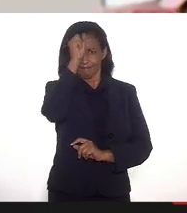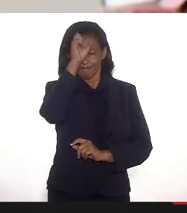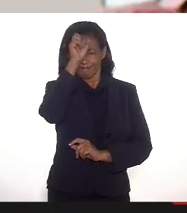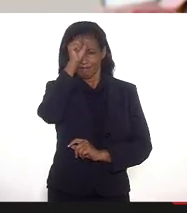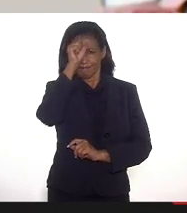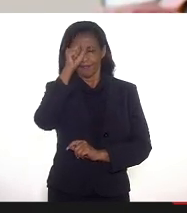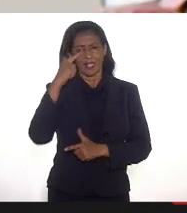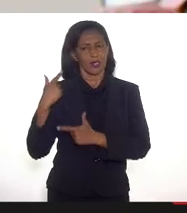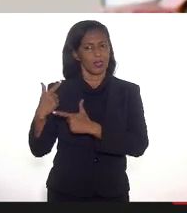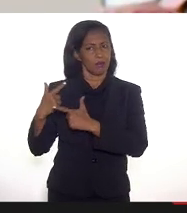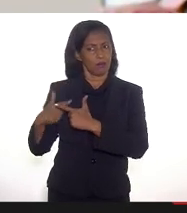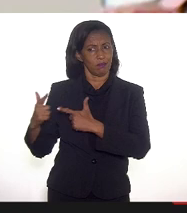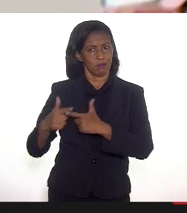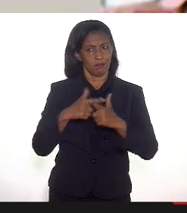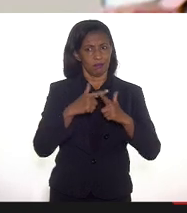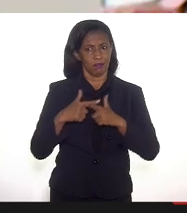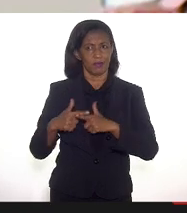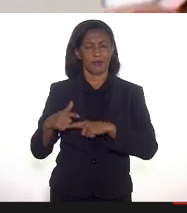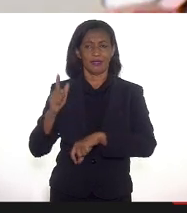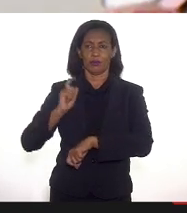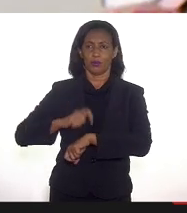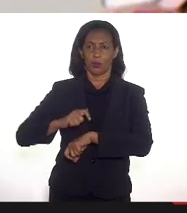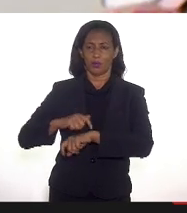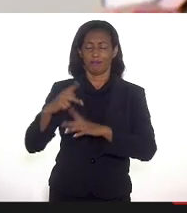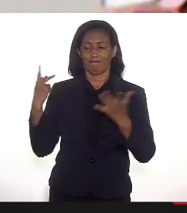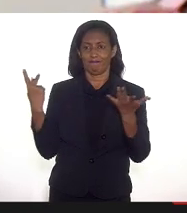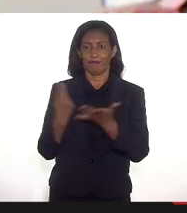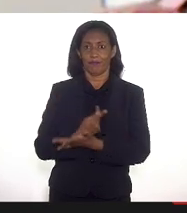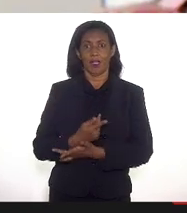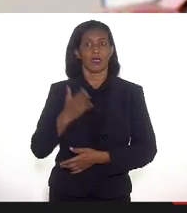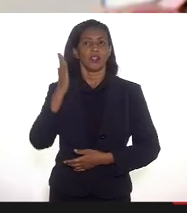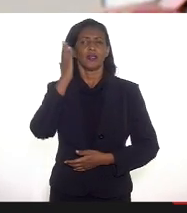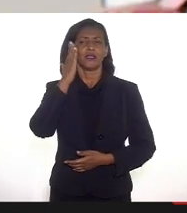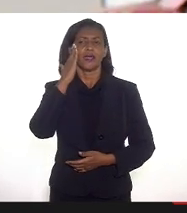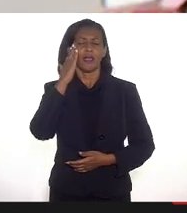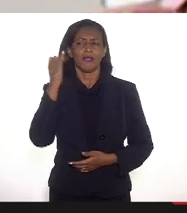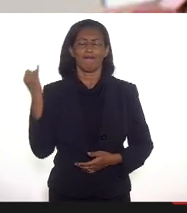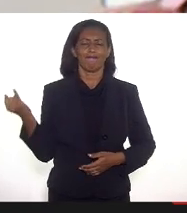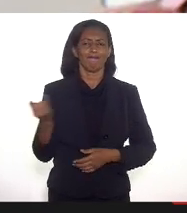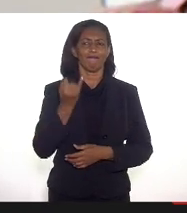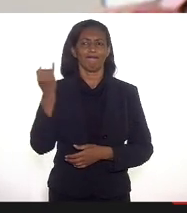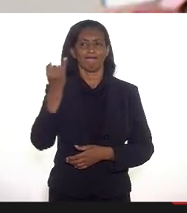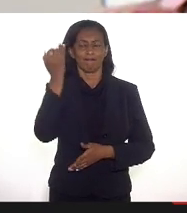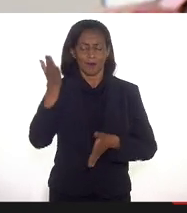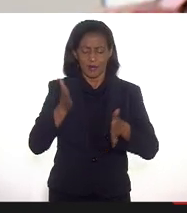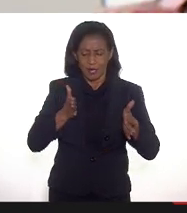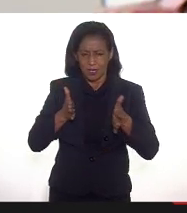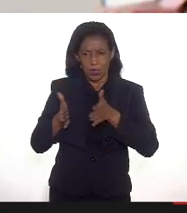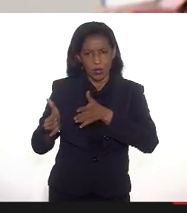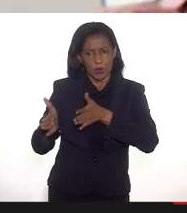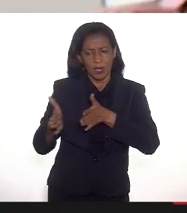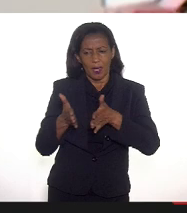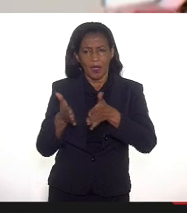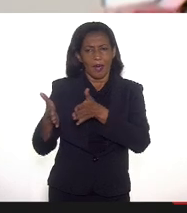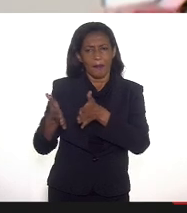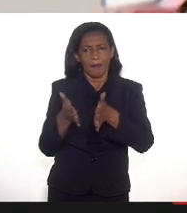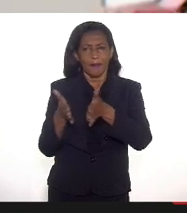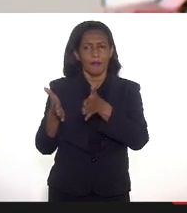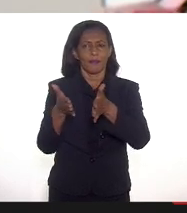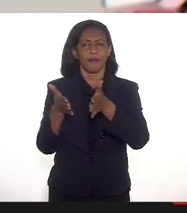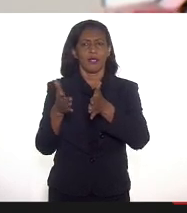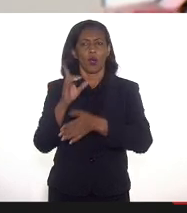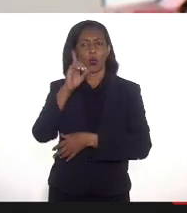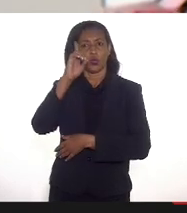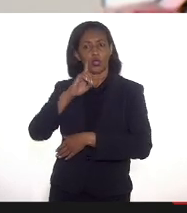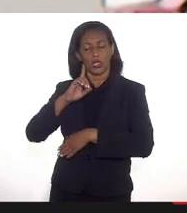sanitária. A gente entende que é fundamental buscar meios, né, de se compatibilizar a garantia do direito à